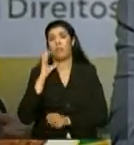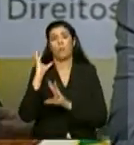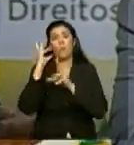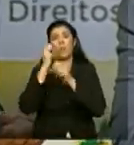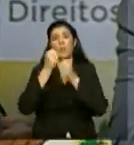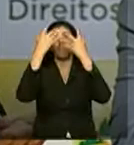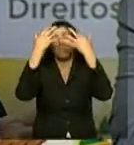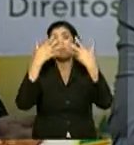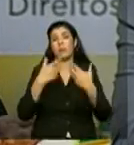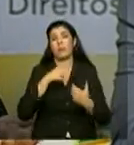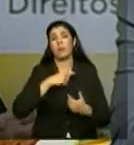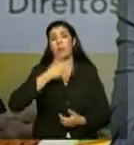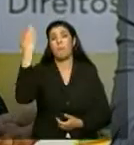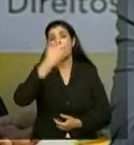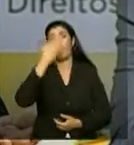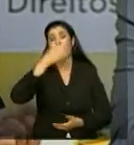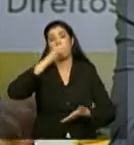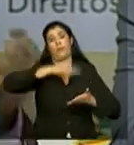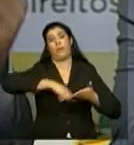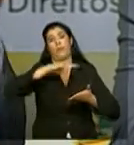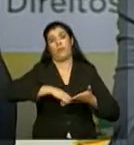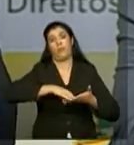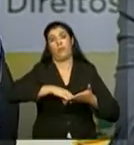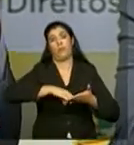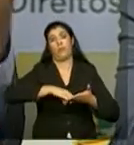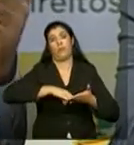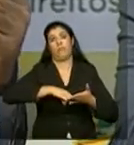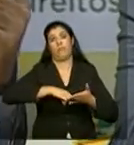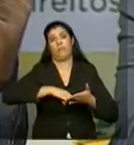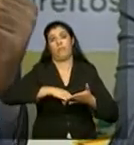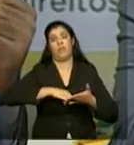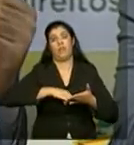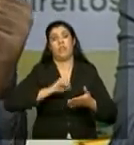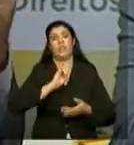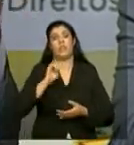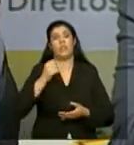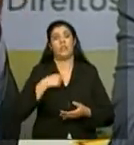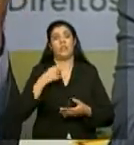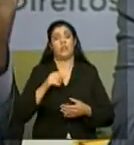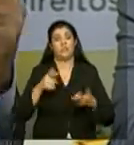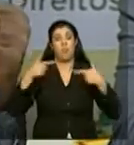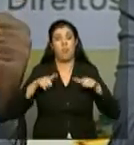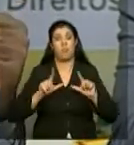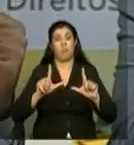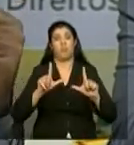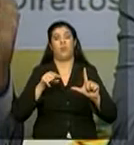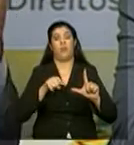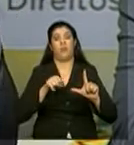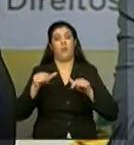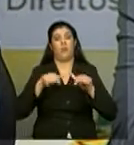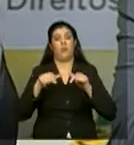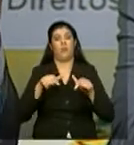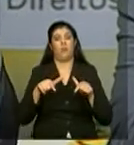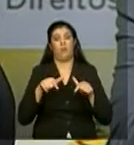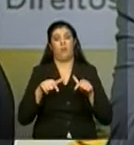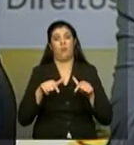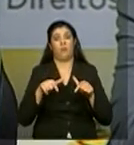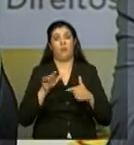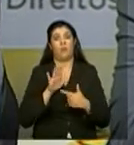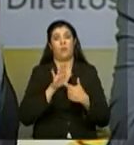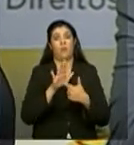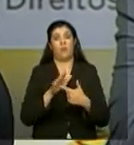evidência documental idéia quando é certificado de função lo de um